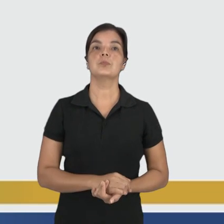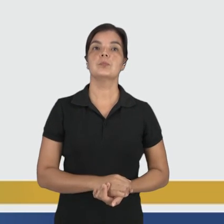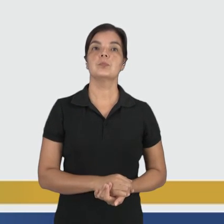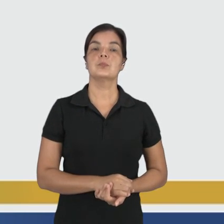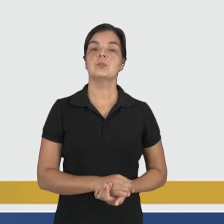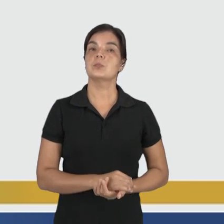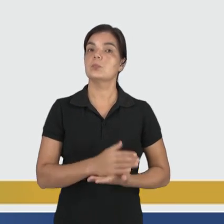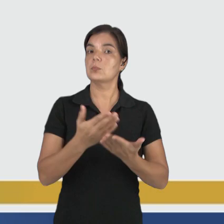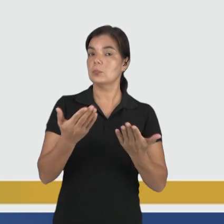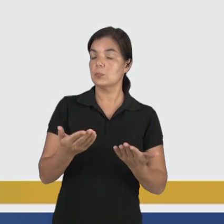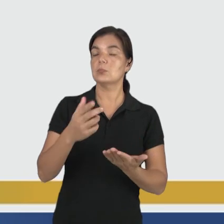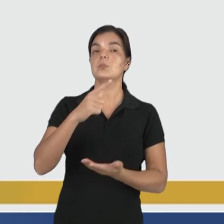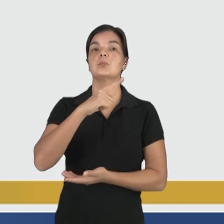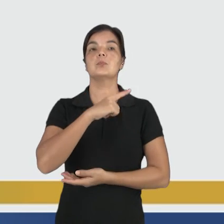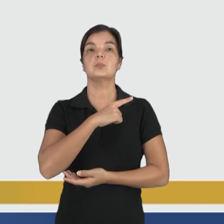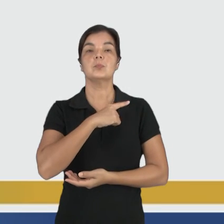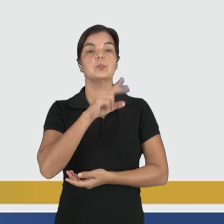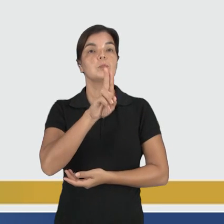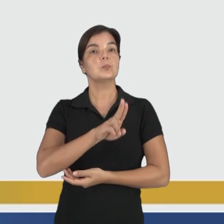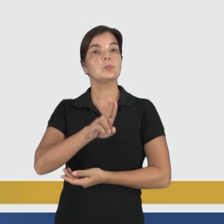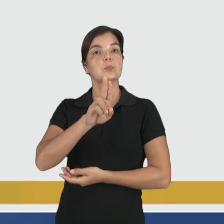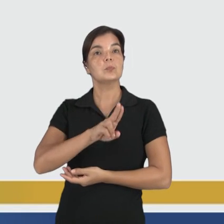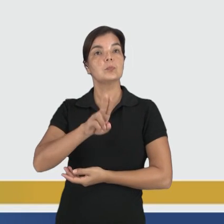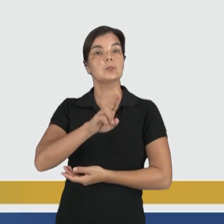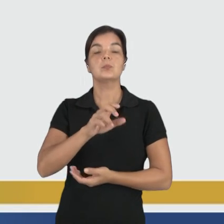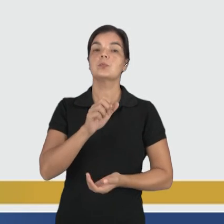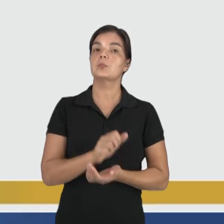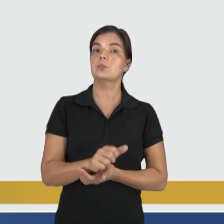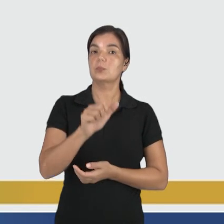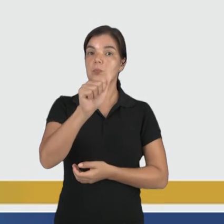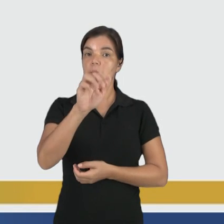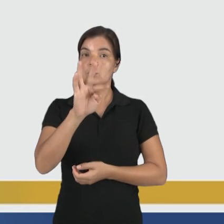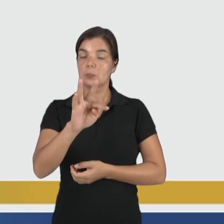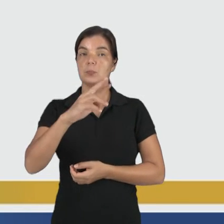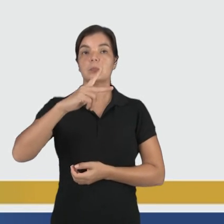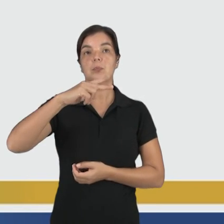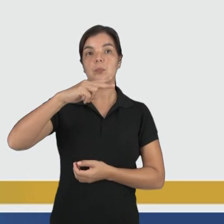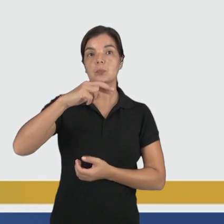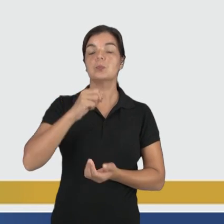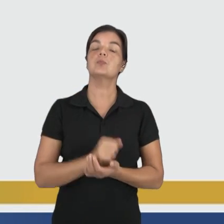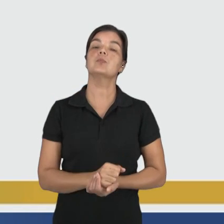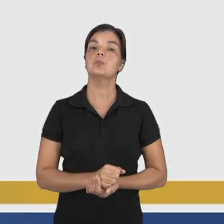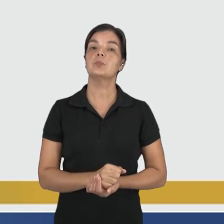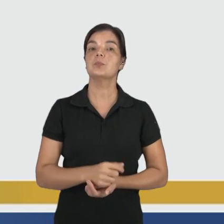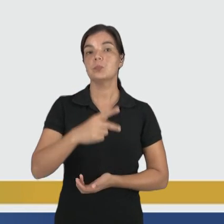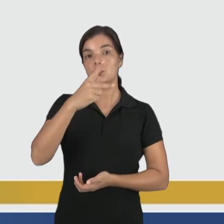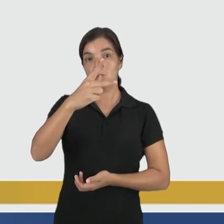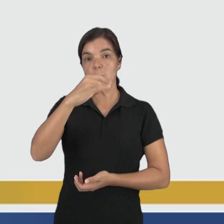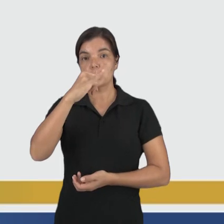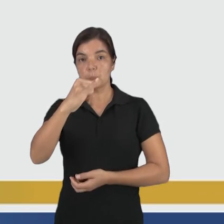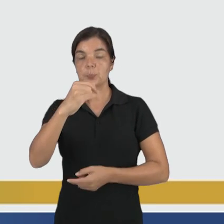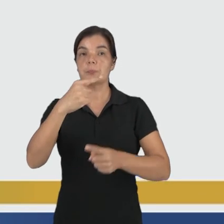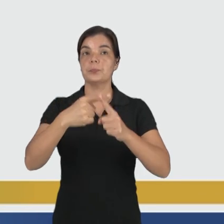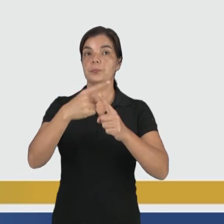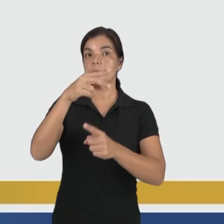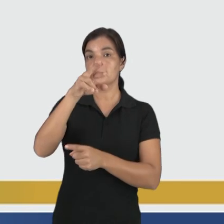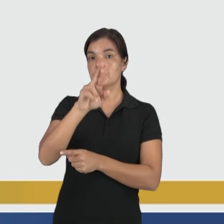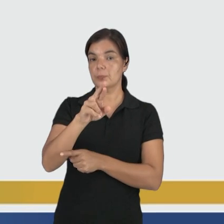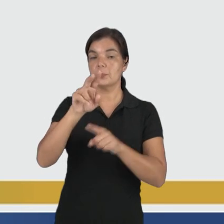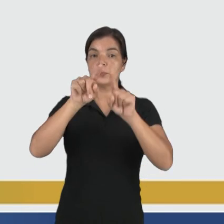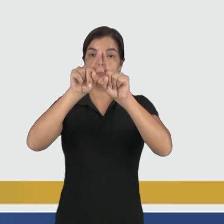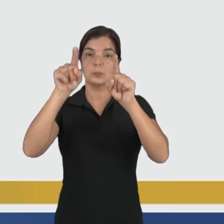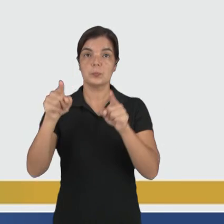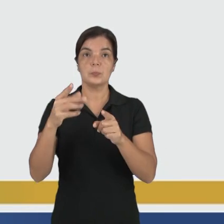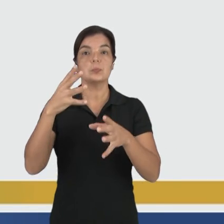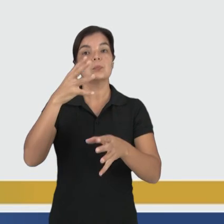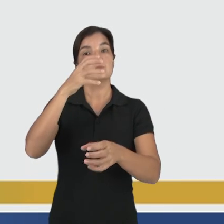Nesse caso, nós vamos utilizar a área da fórmula, a área total, né, do cone, que é dada pelo π vezes o